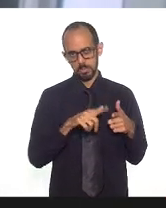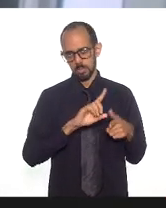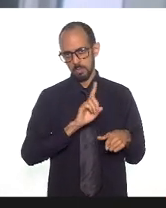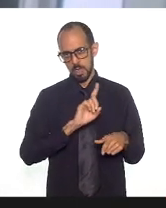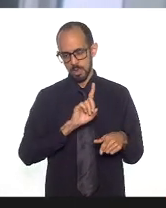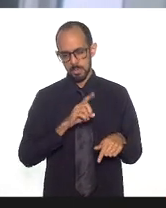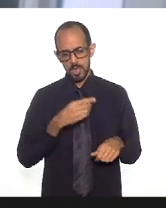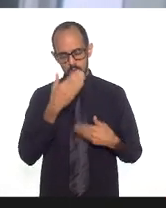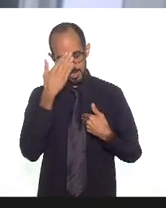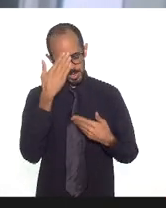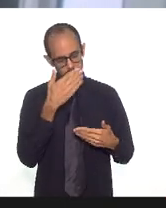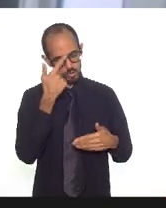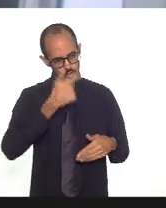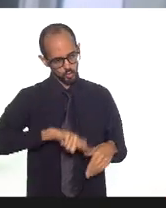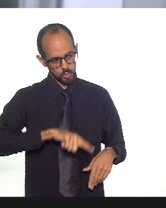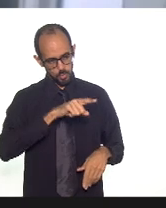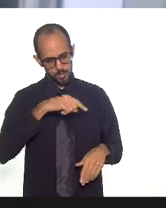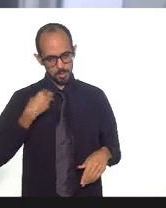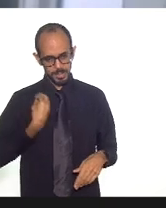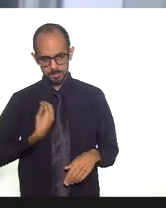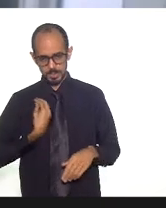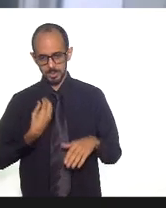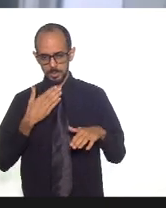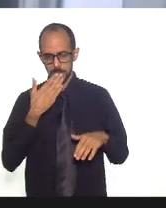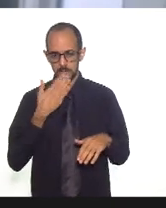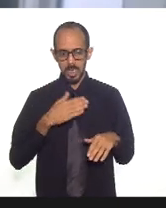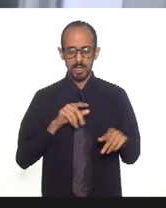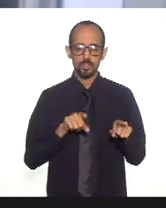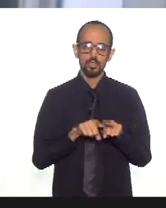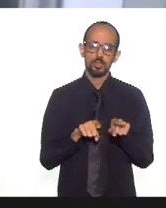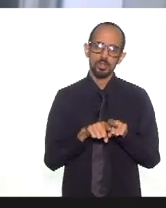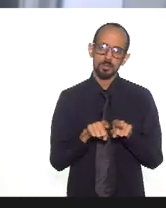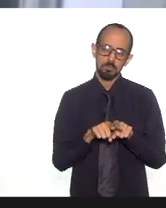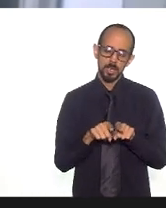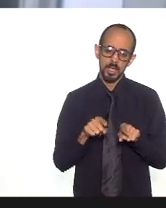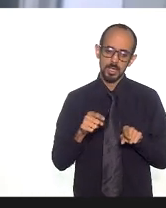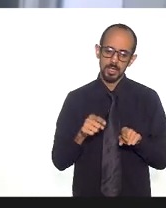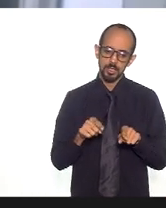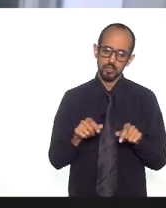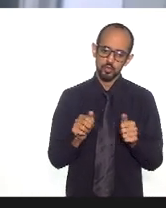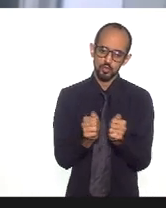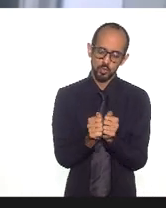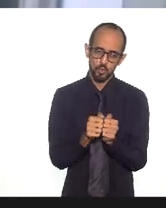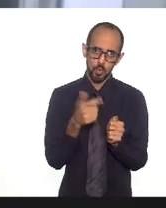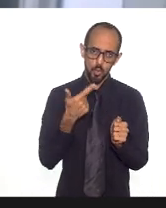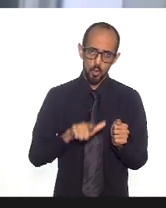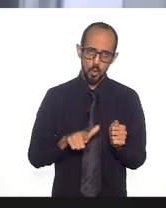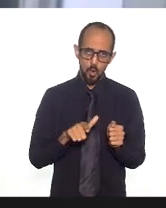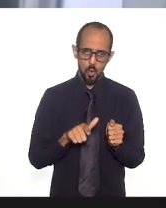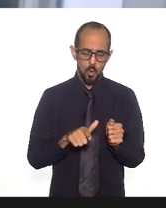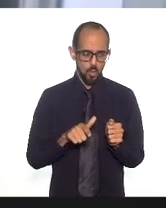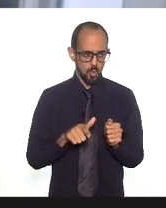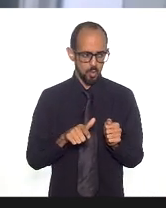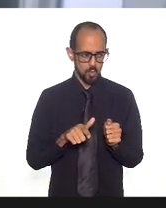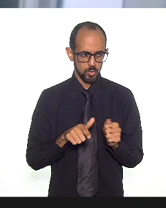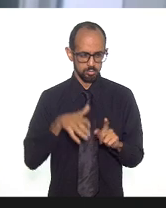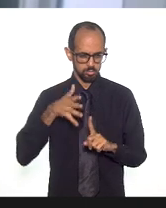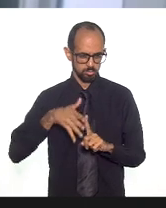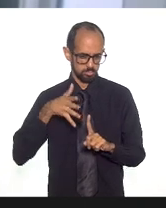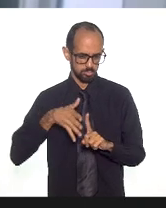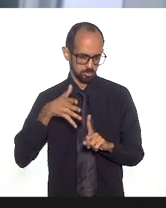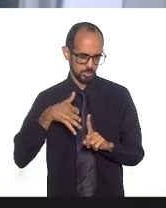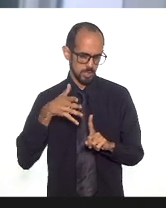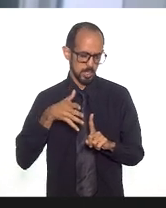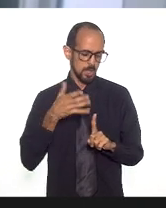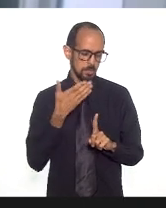sua participação e peço, claro, entre outras observações que Vossa Senhoria vai fazer, ouvir Vossa Senhoria